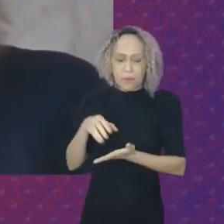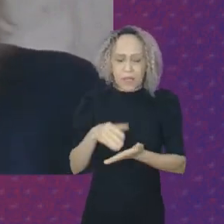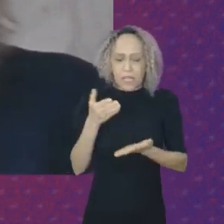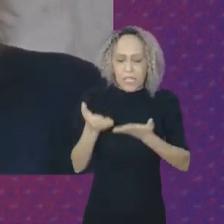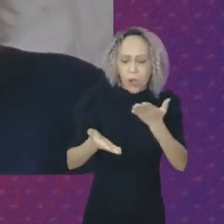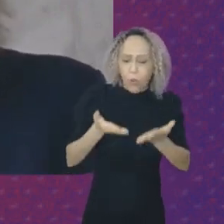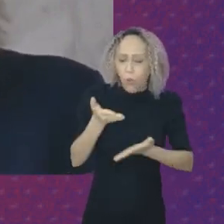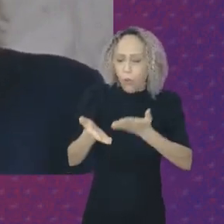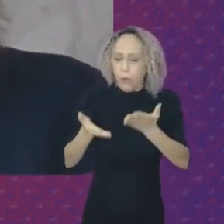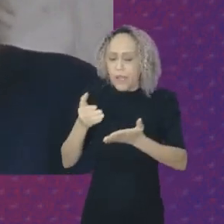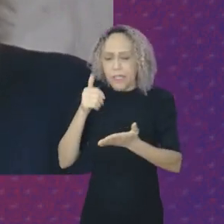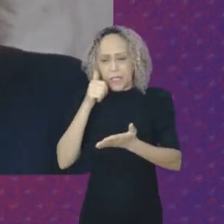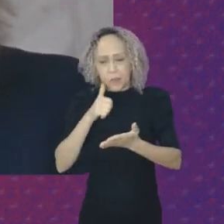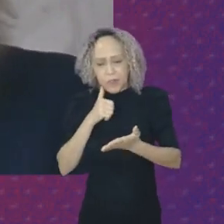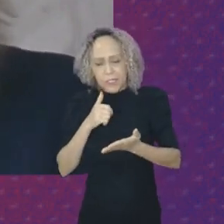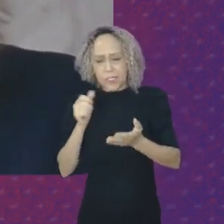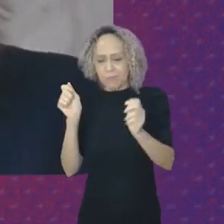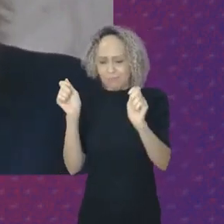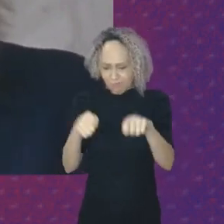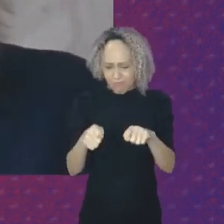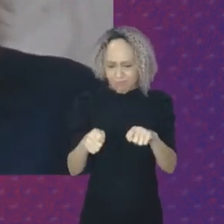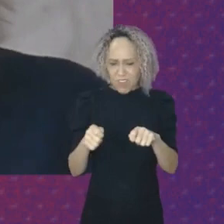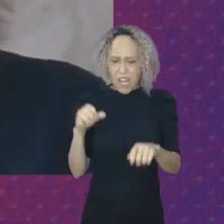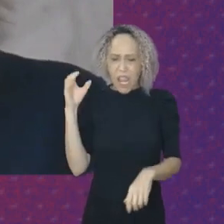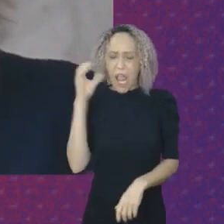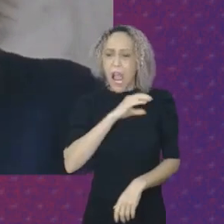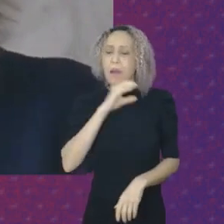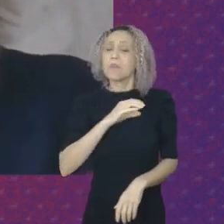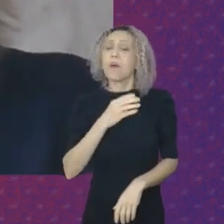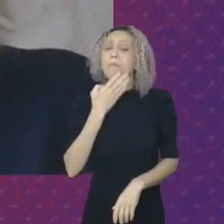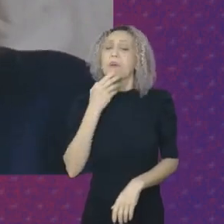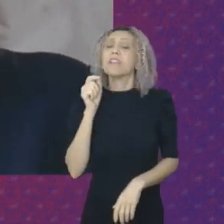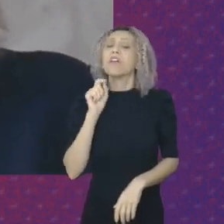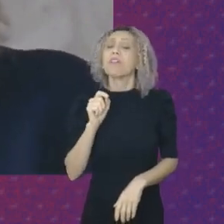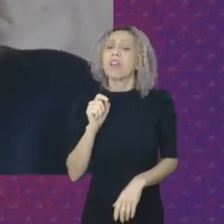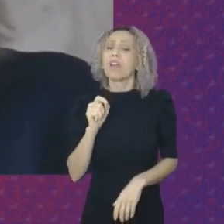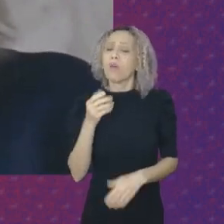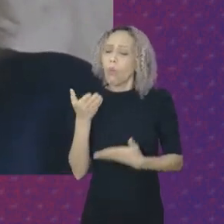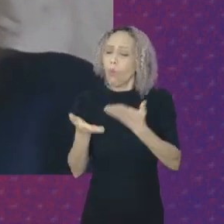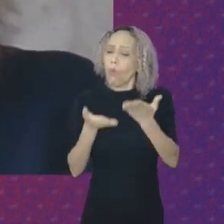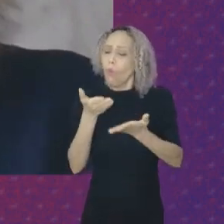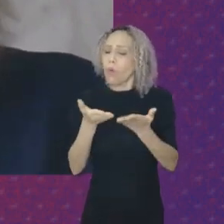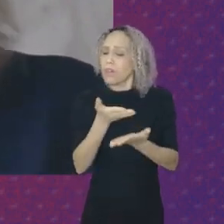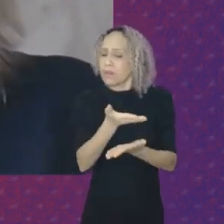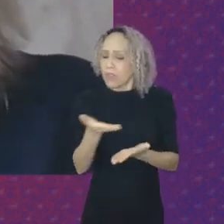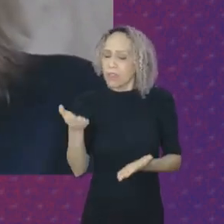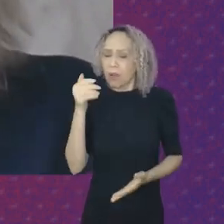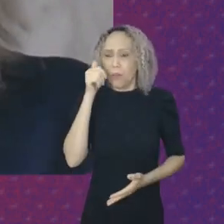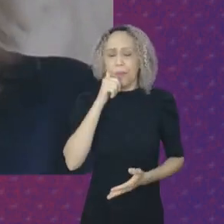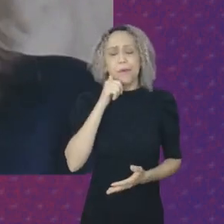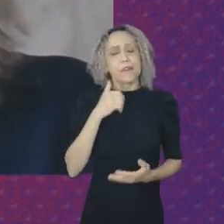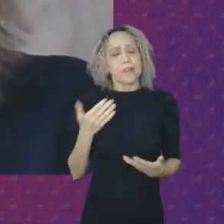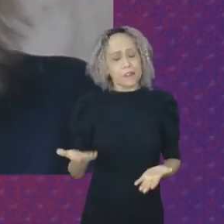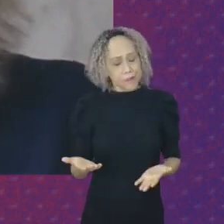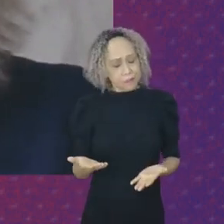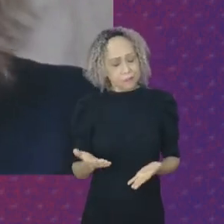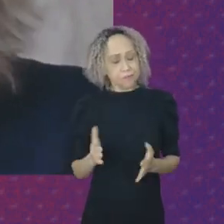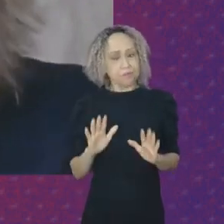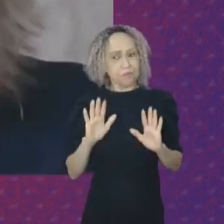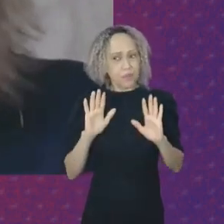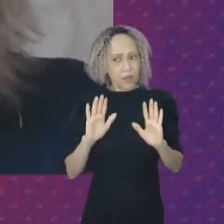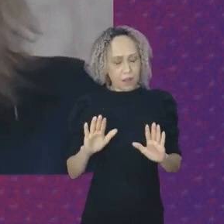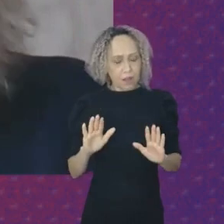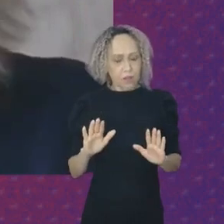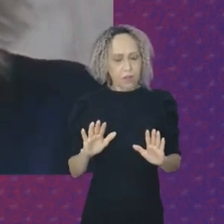forma próxima, eficaz e ágil, melhor será o atendimento a essa mulher. Lembrando que muitas vezes